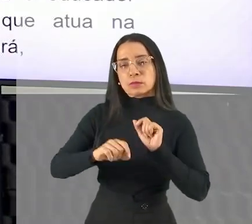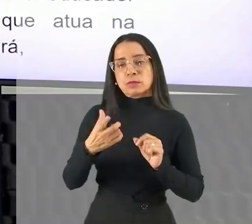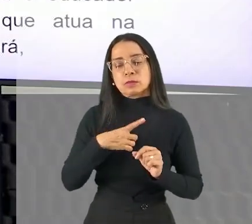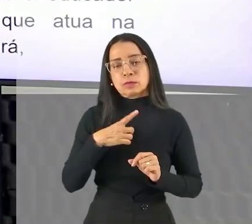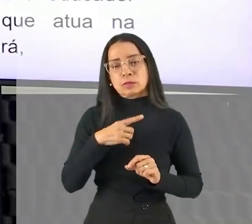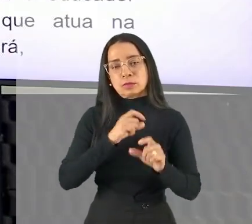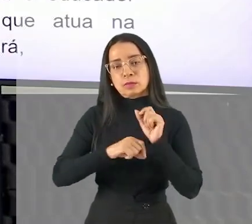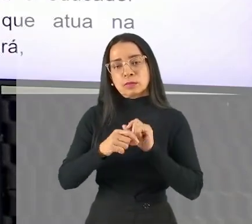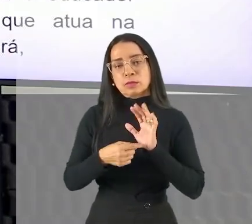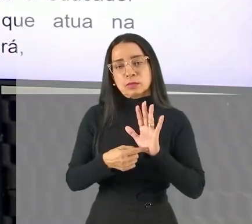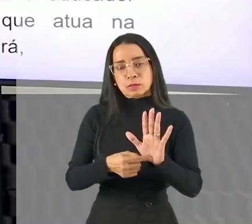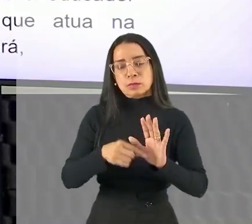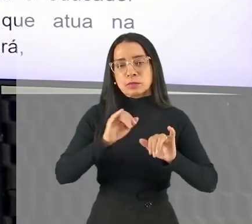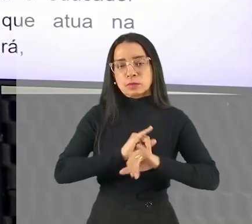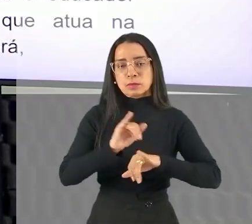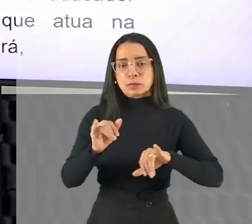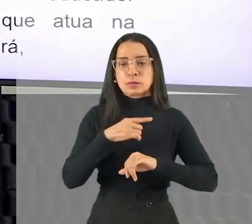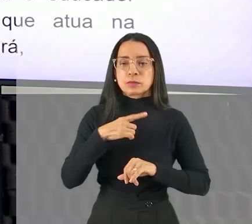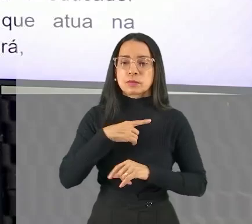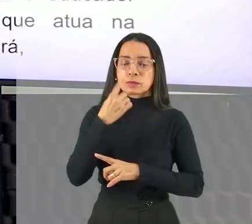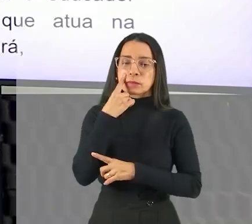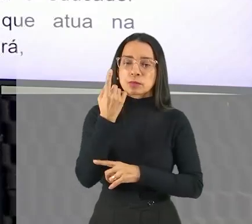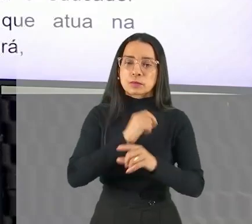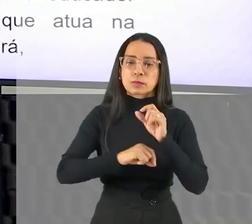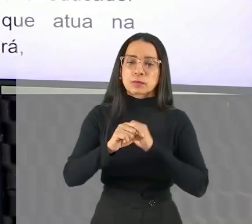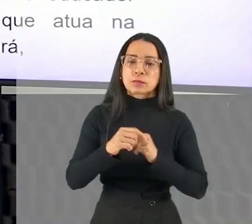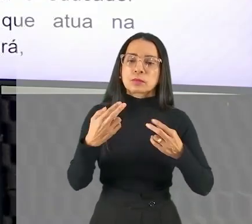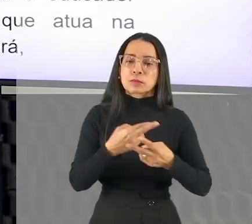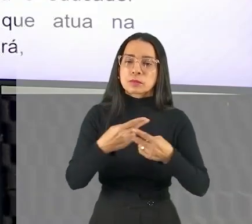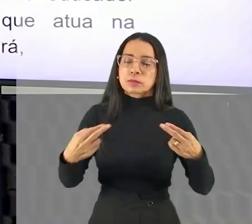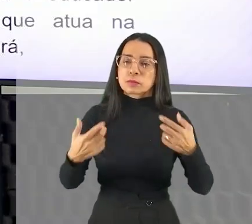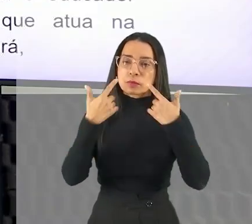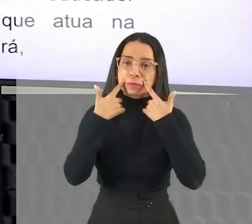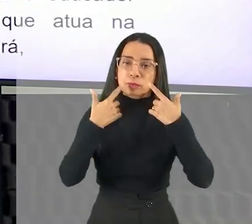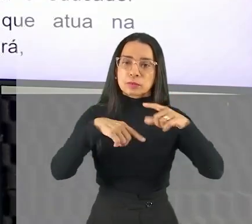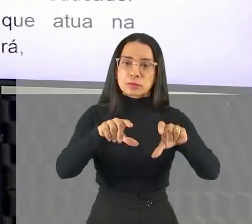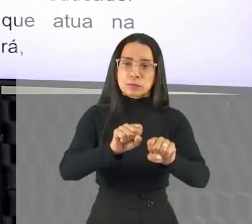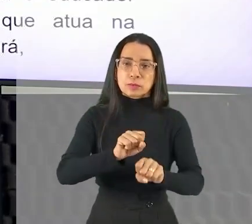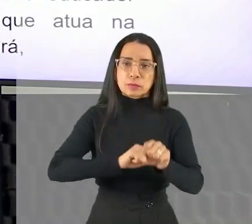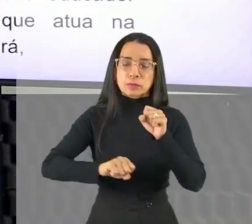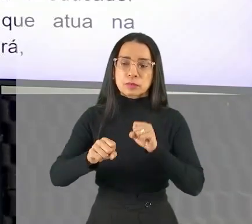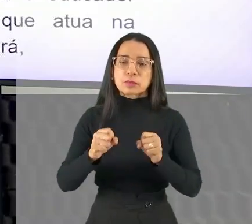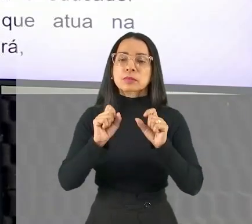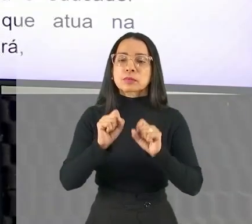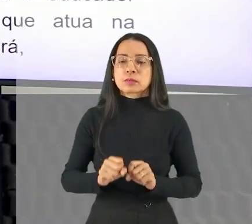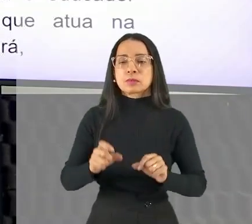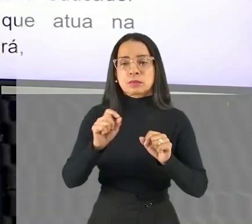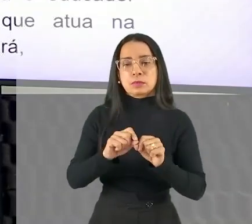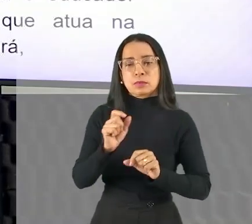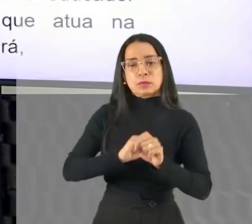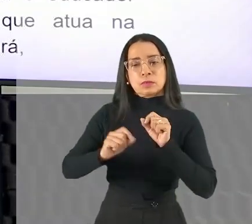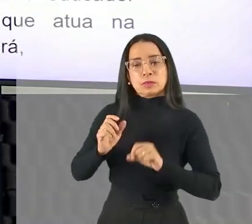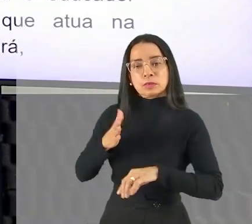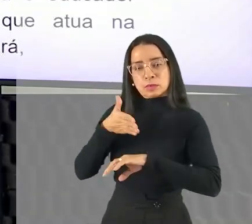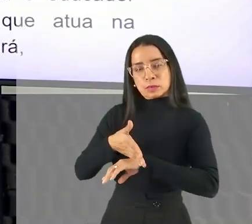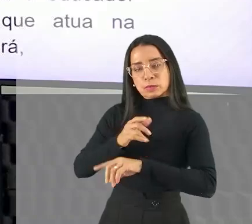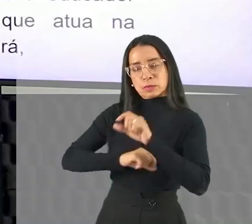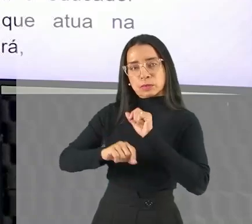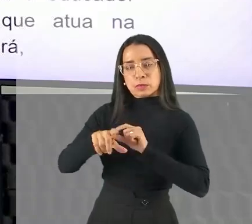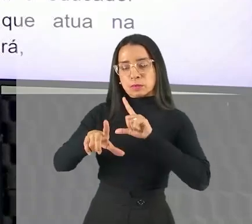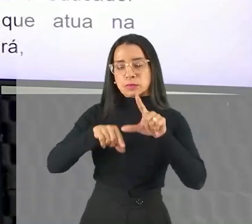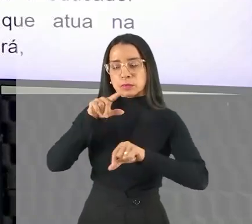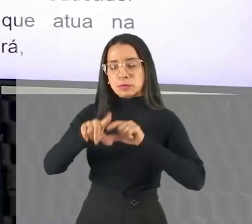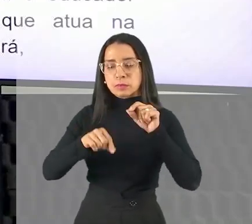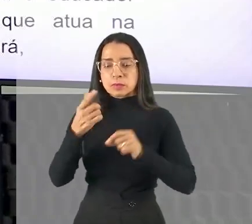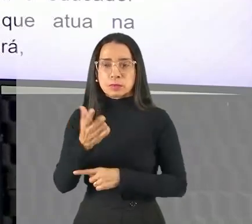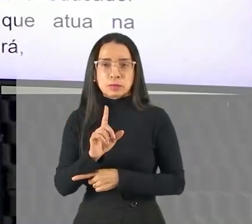tenta repassar uma informação, a gente vai ver que os recursos linguísticos, eles permitem a gente fazer, optar por uma escolha e